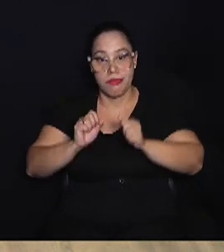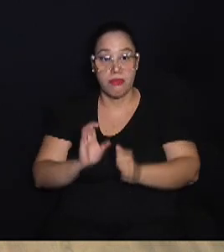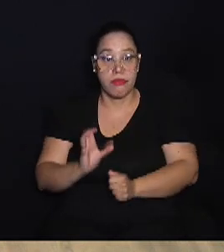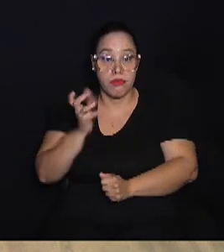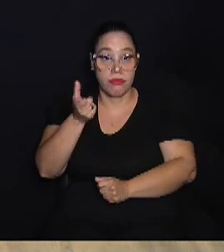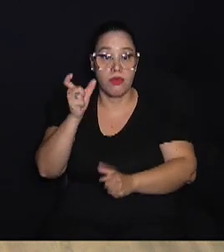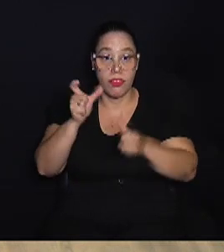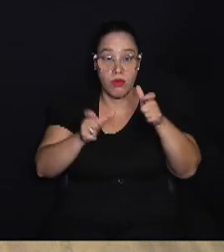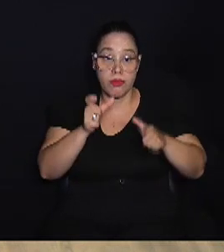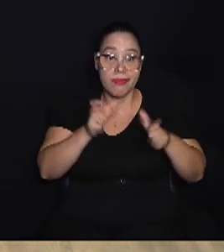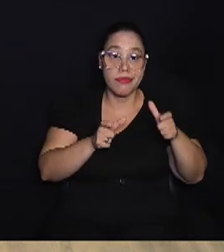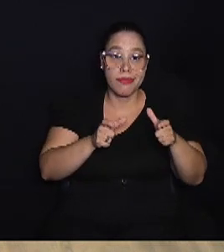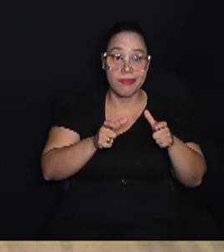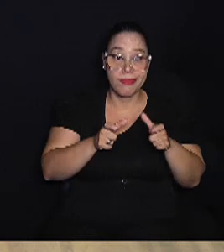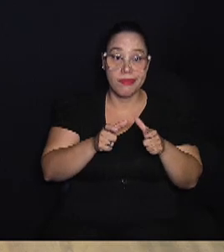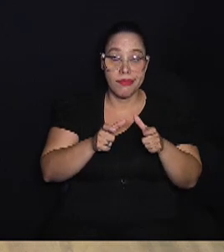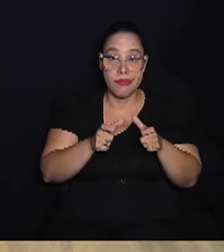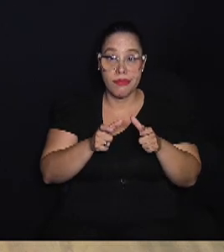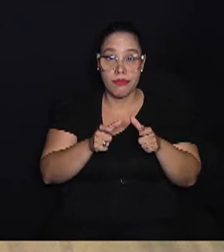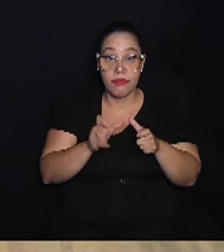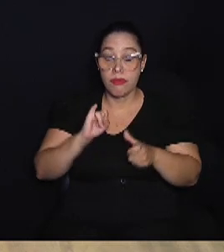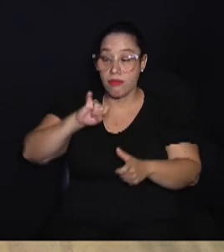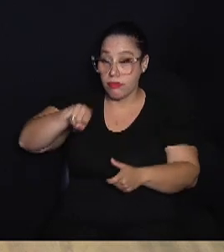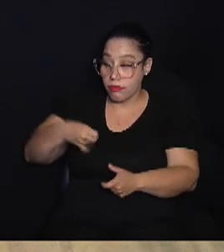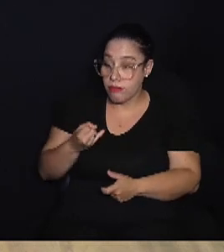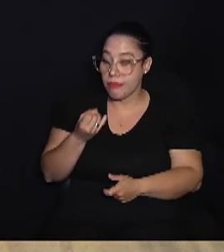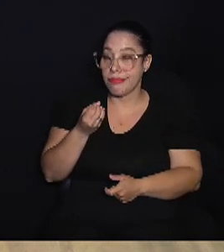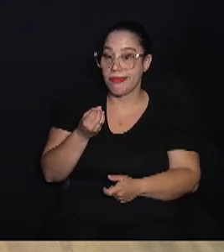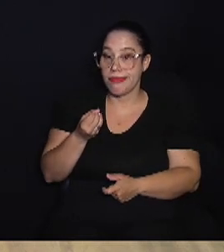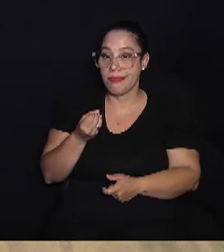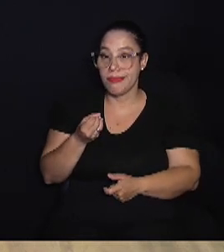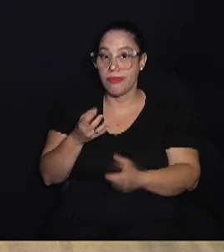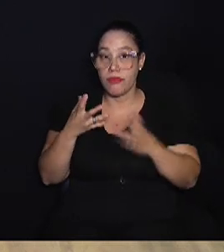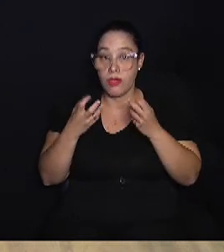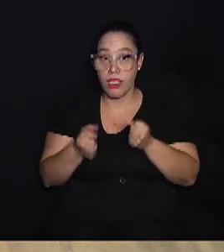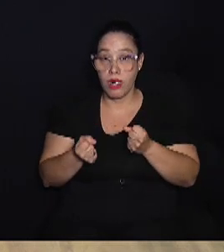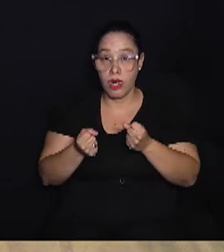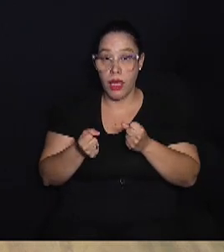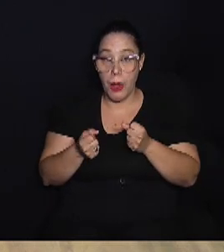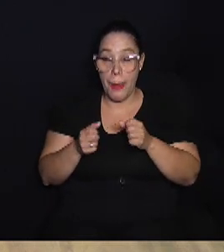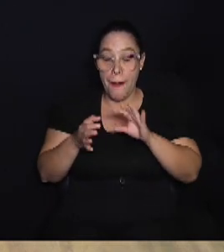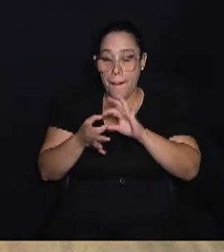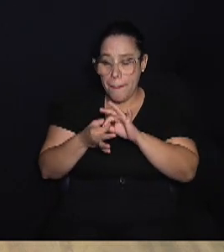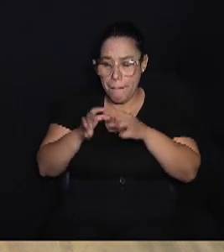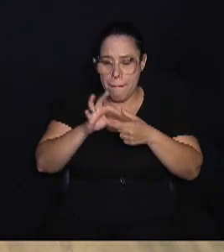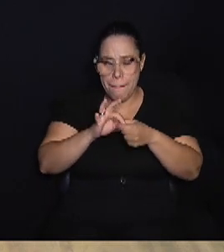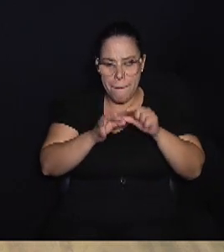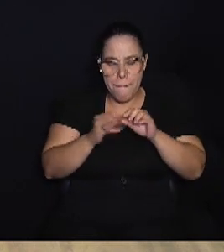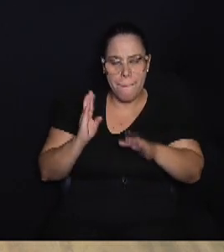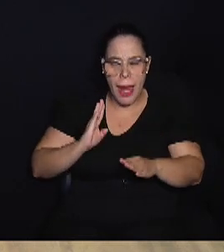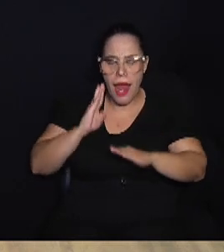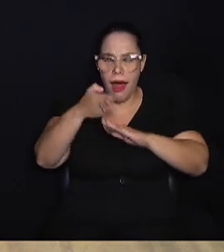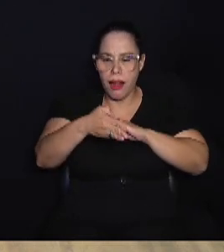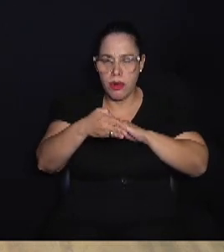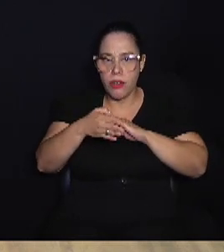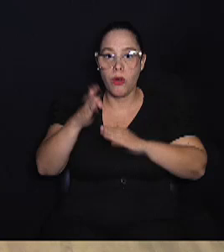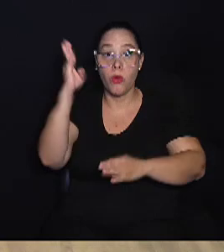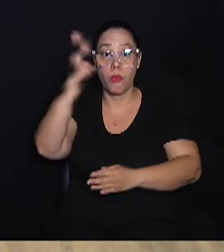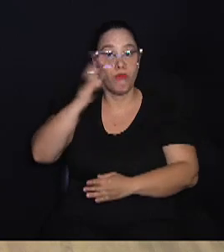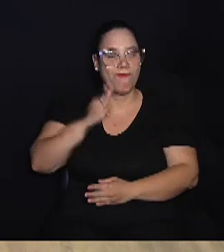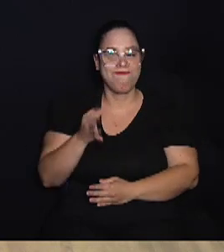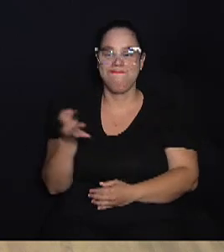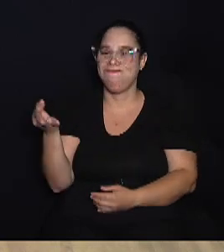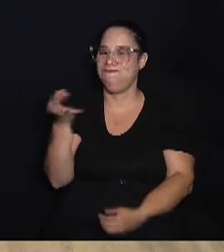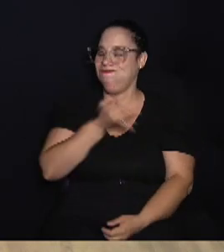cada um deles. E a gente vai aproveitar assim essa pegada da Paralimpíada, né? Você que acompanhou, gente, o Brasil foi